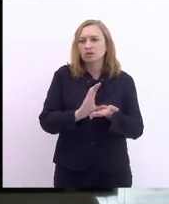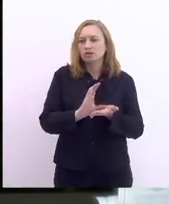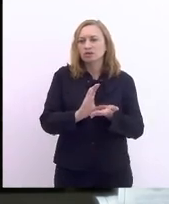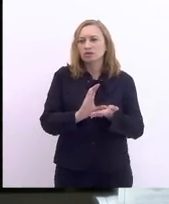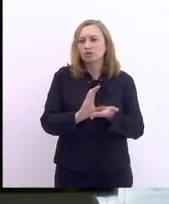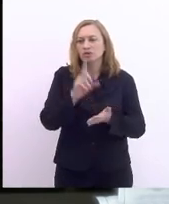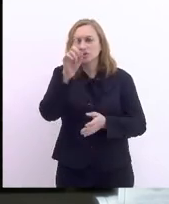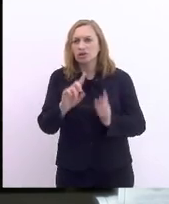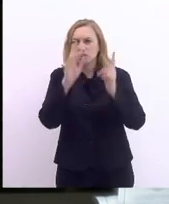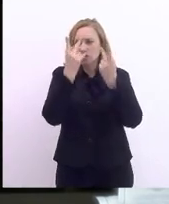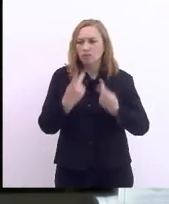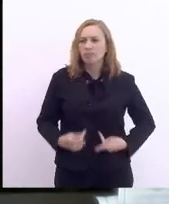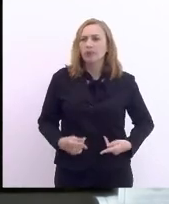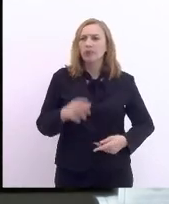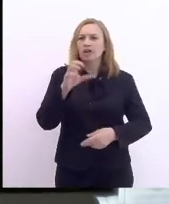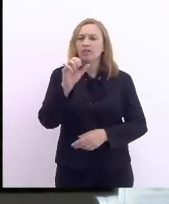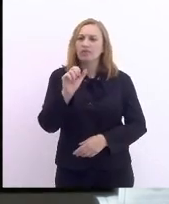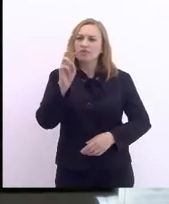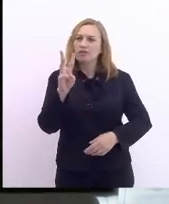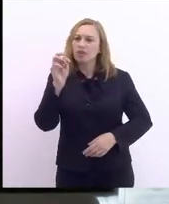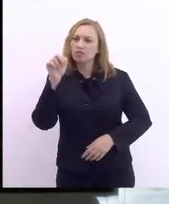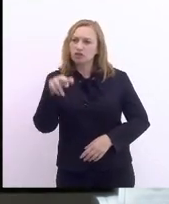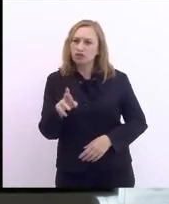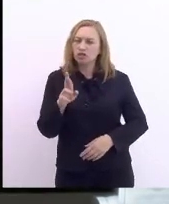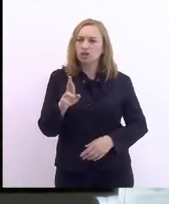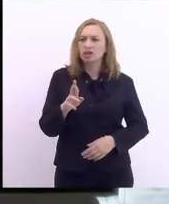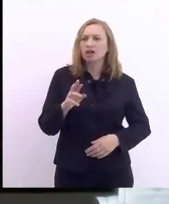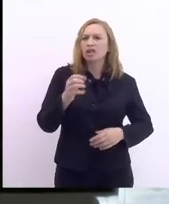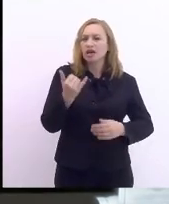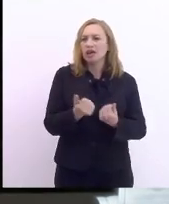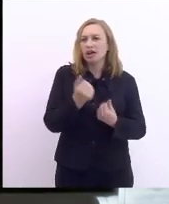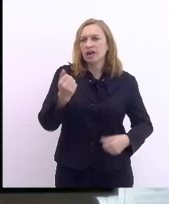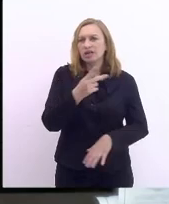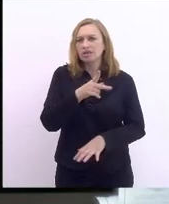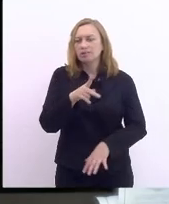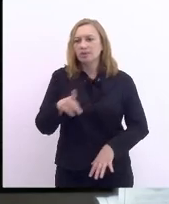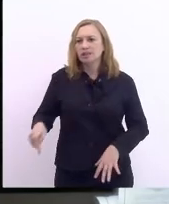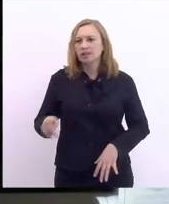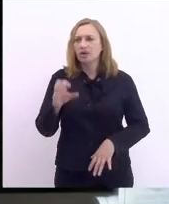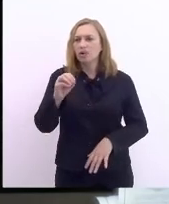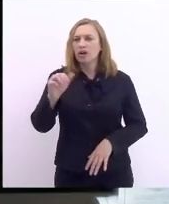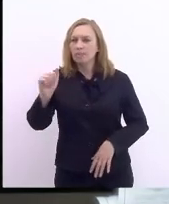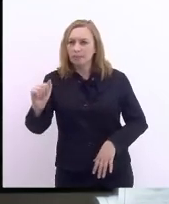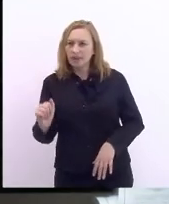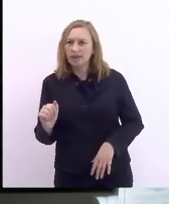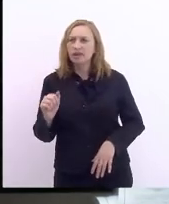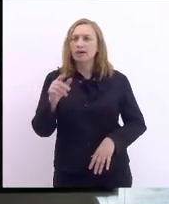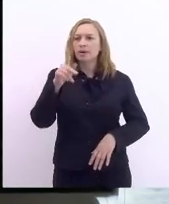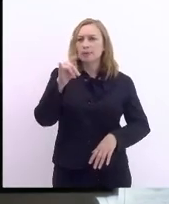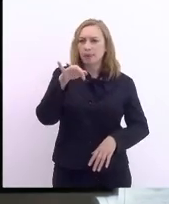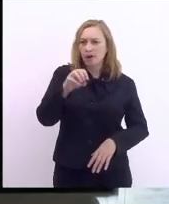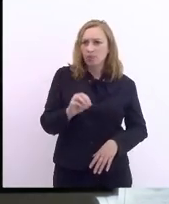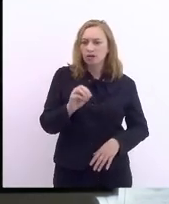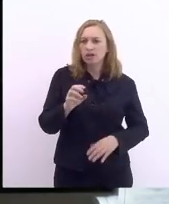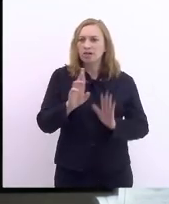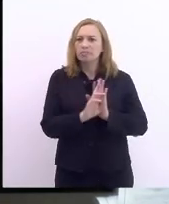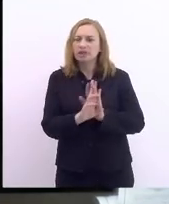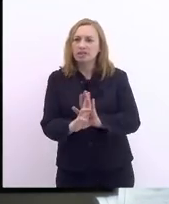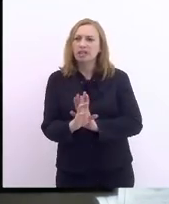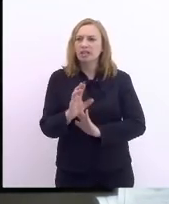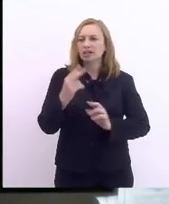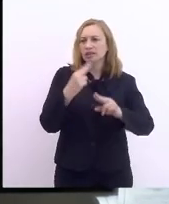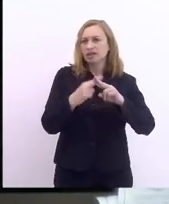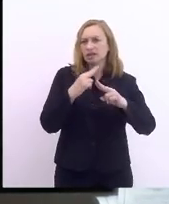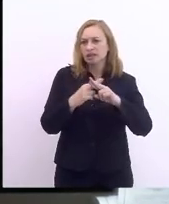e pode da música ex-presidente da OAB deputado federal Paulo matille representante da